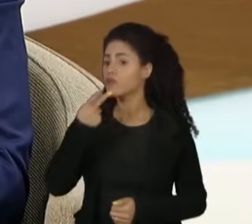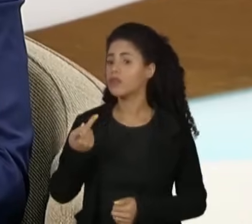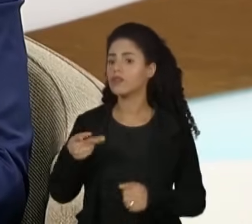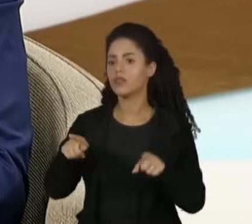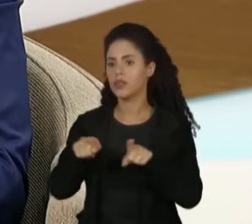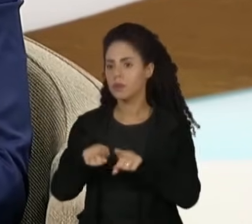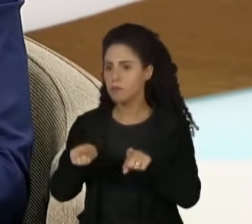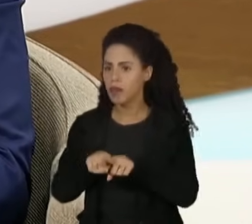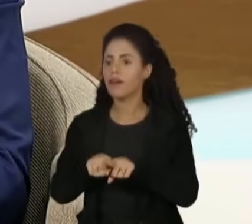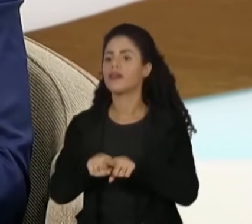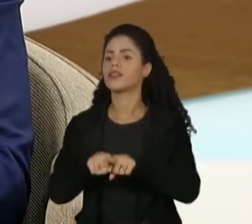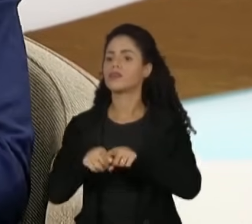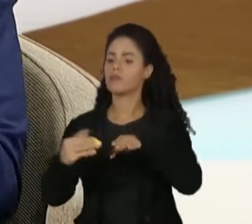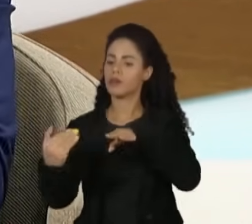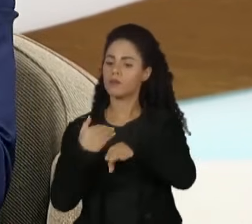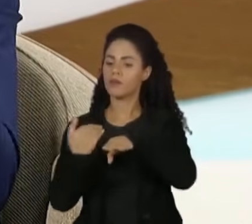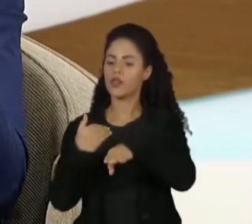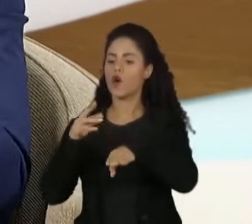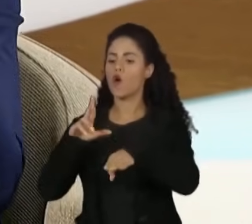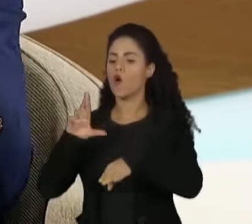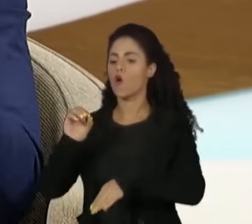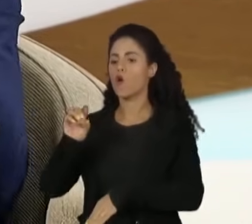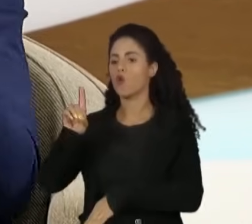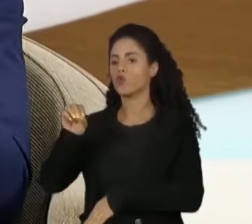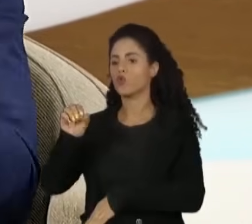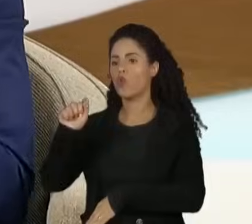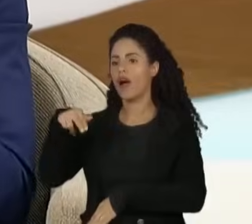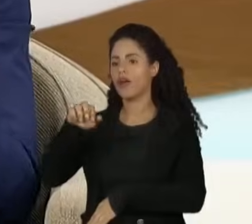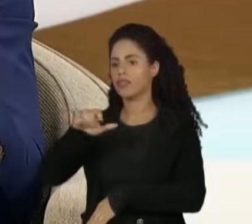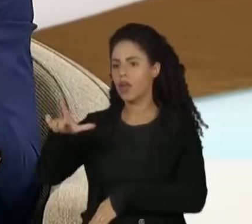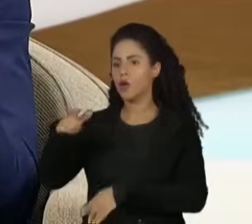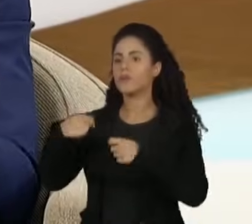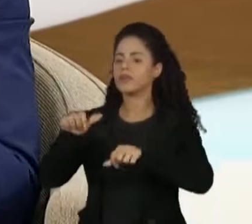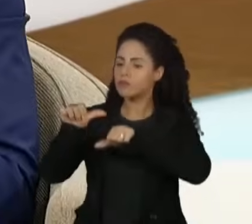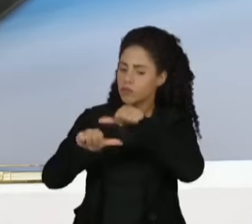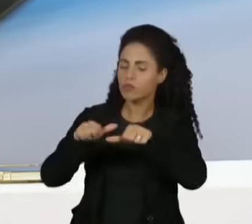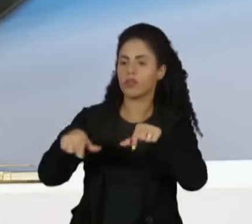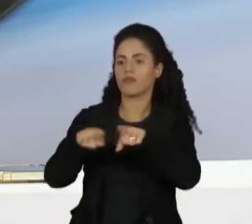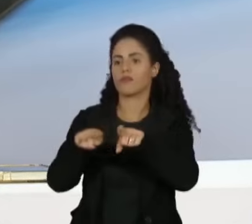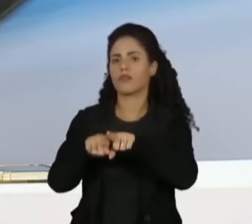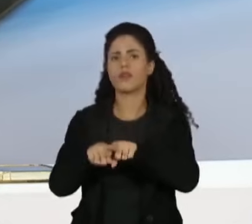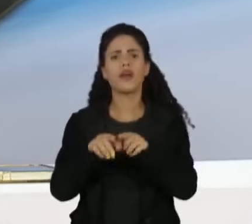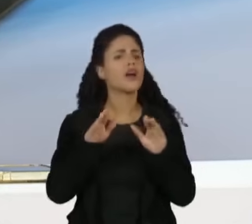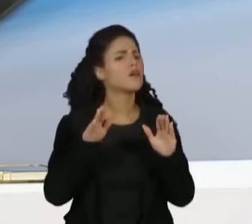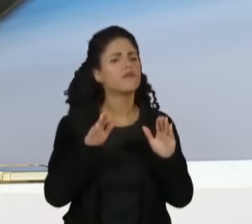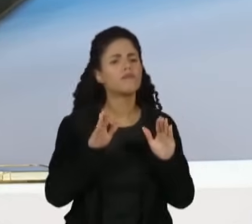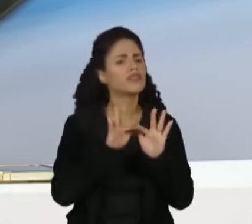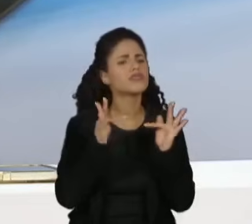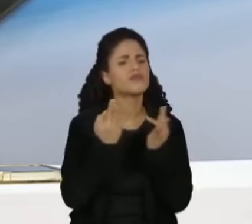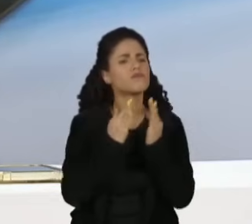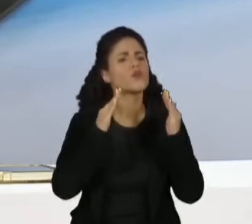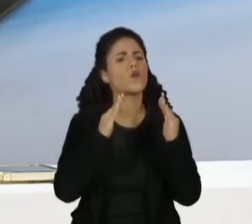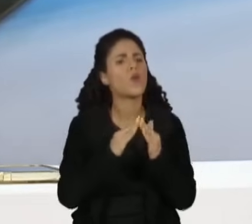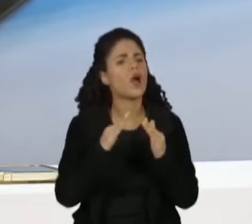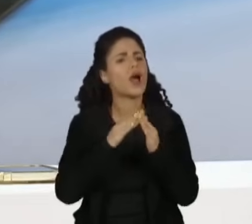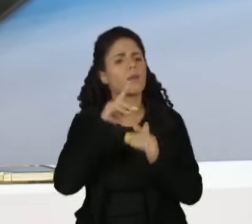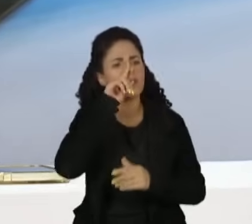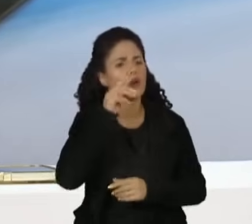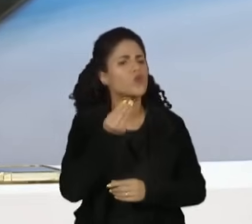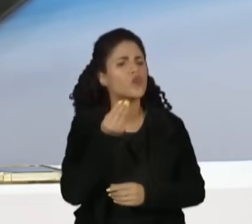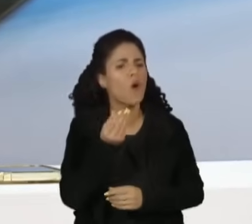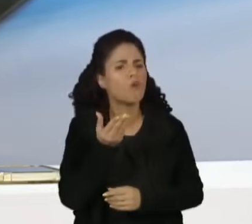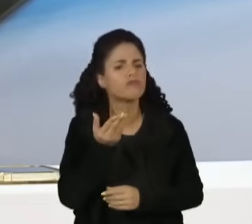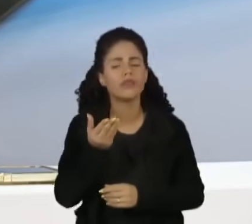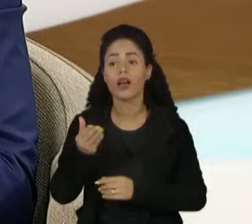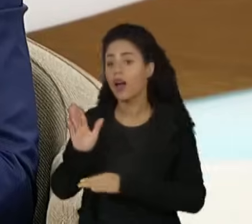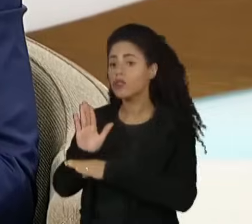terminar o Rodoanel, sabe por quê? Porque os caminhões precisam de passar. E as famílias em área de risco, por favor? A gente precisa de ajudar, urgente. E